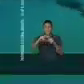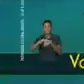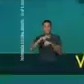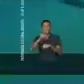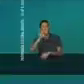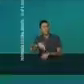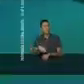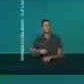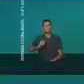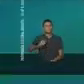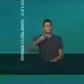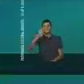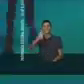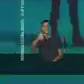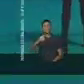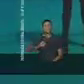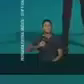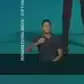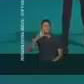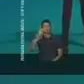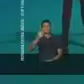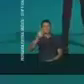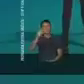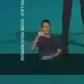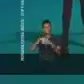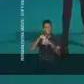17 neles. Vai mudar minha Roraima.